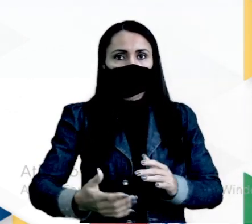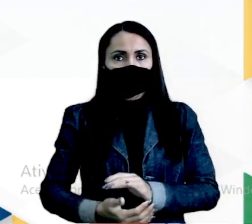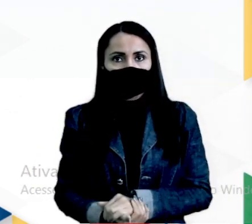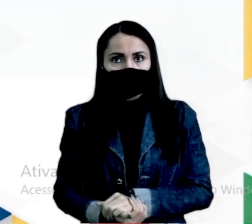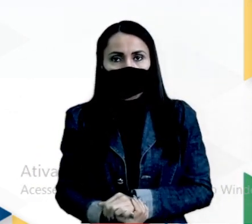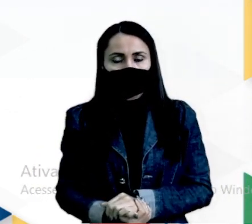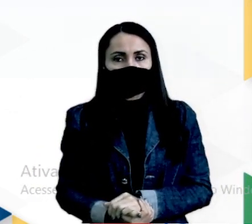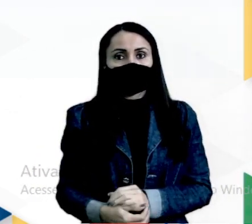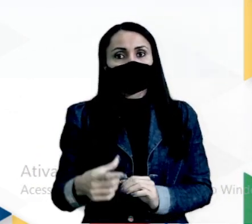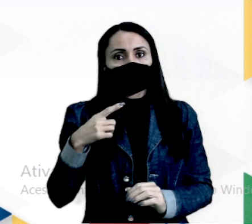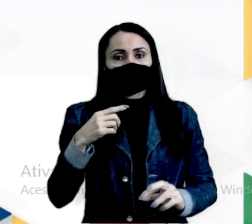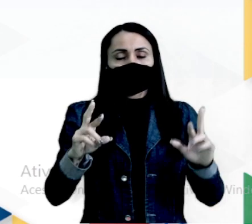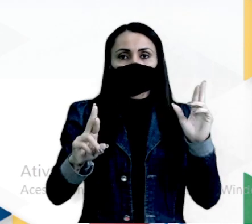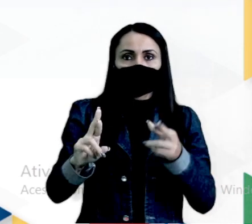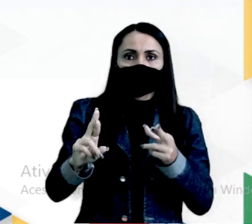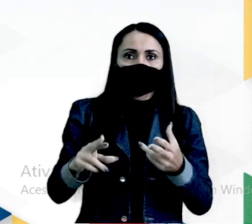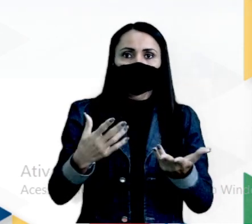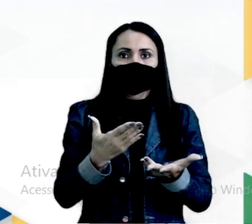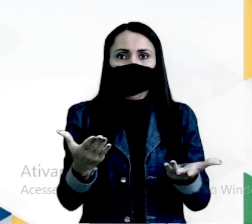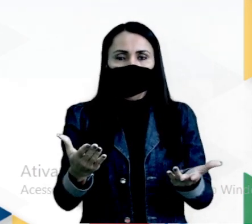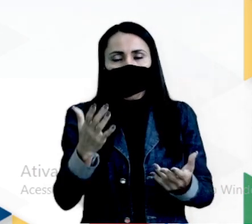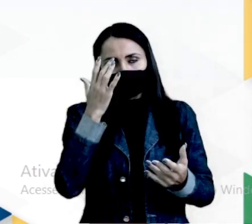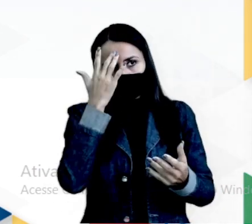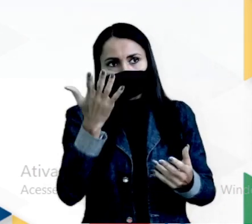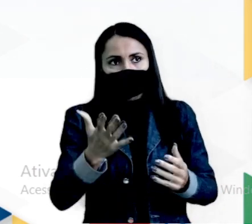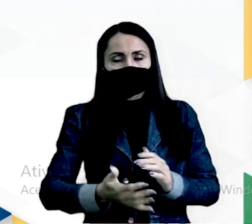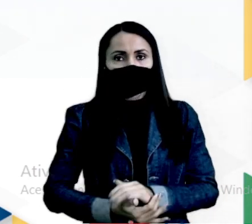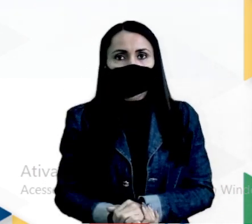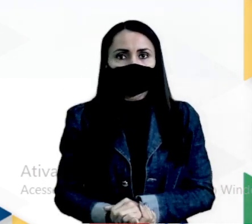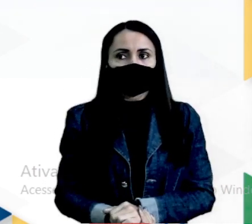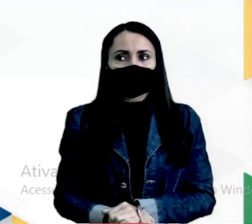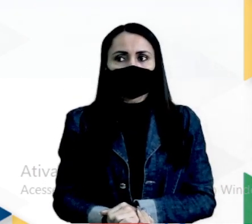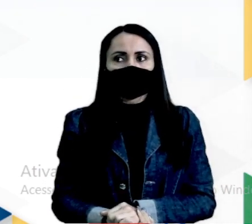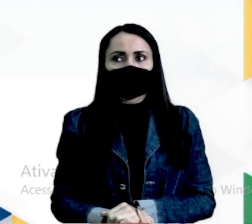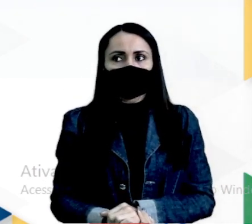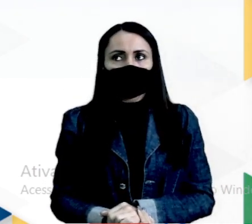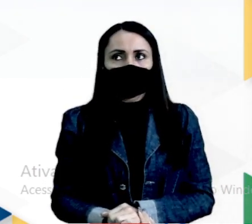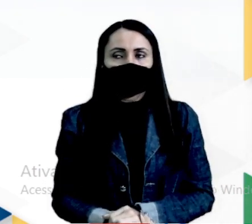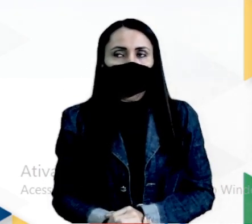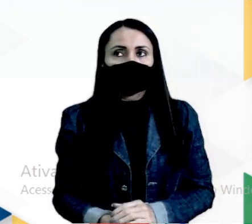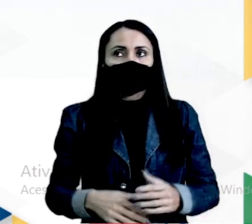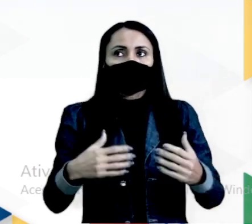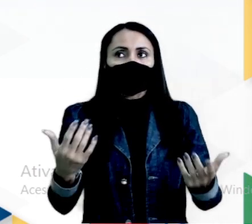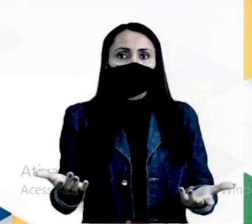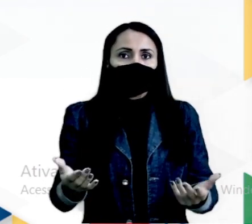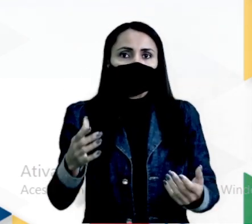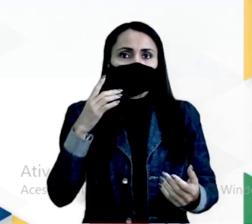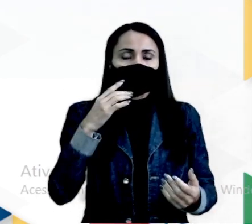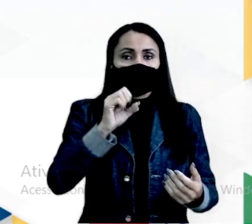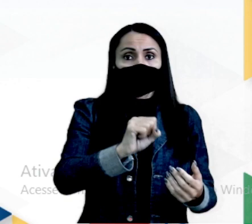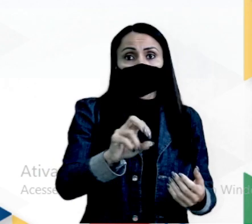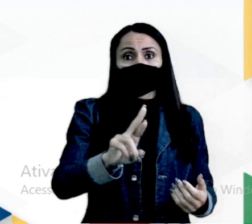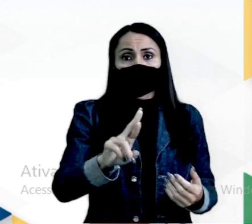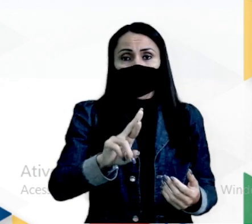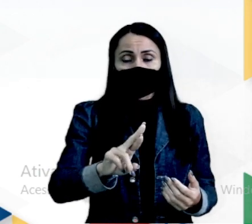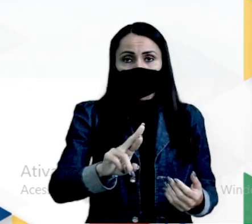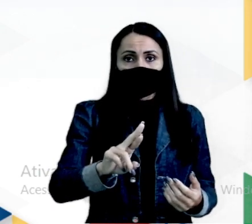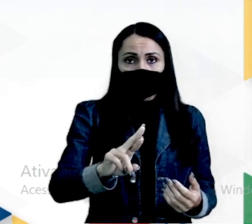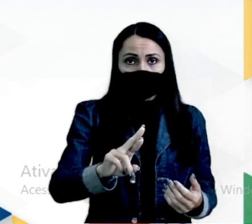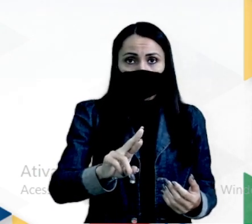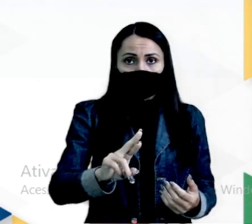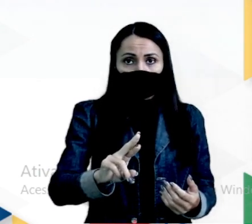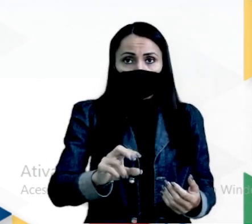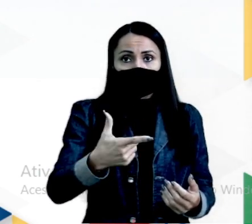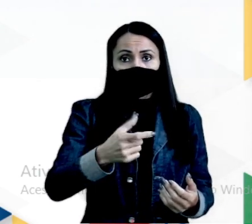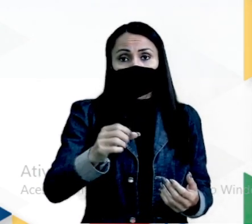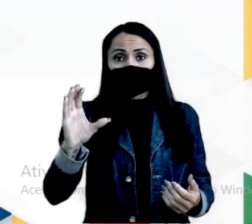Se eu tenho uma referência de 1 por 2, está fácil. Se o metro quadrado da lajota custa R$ 8,20,